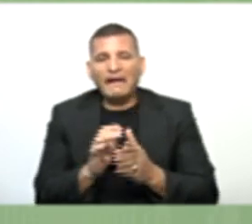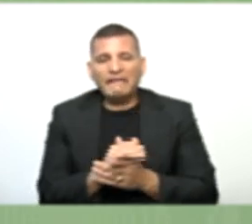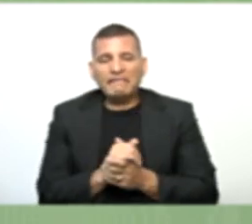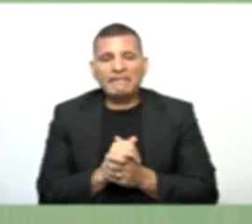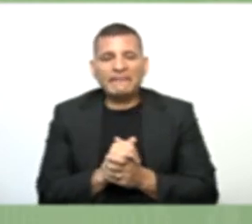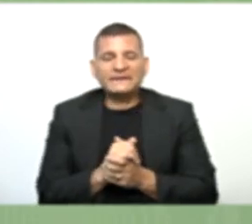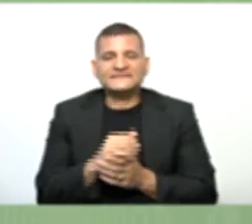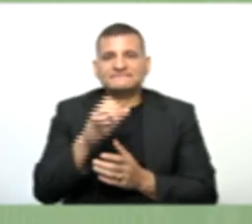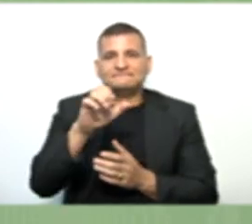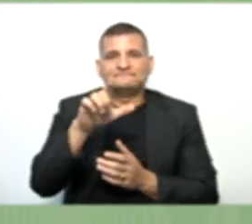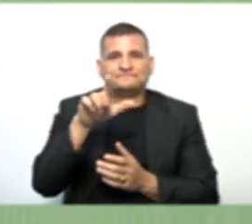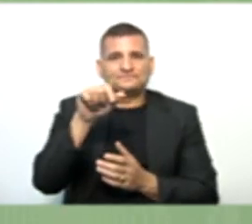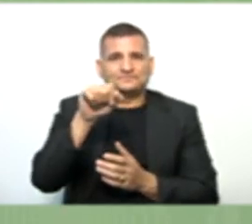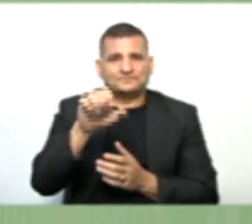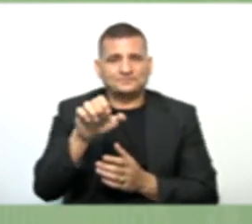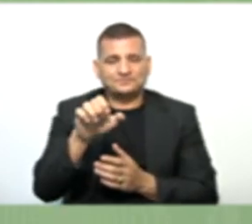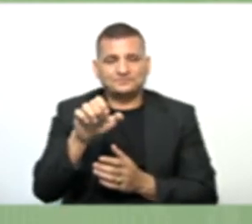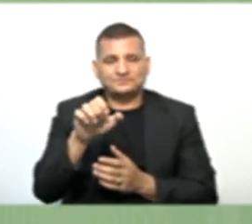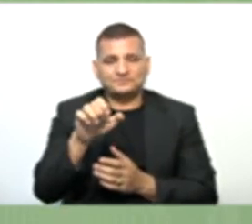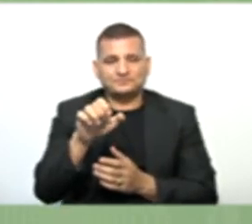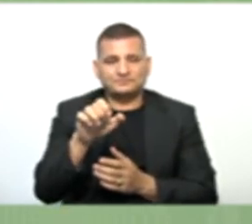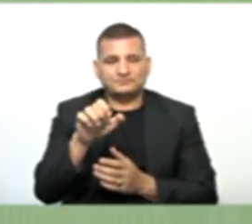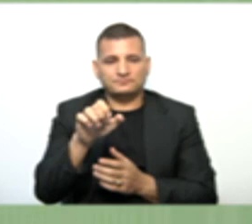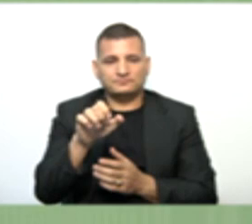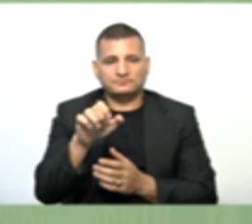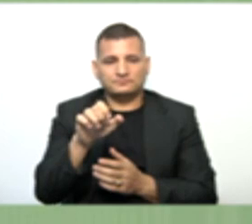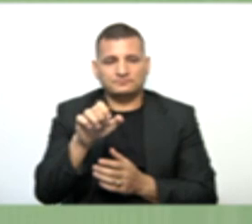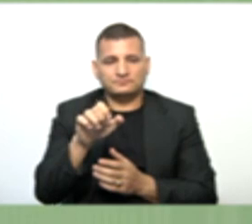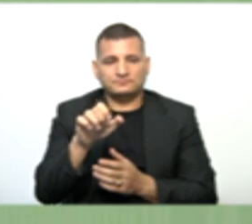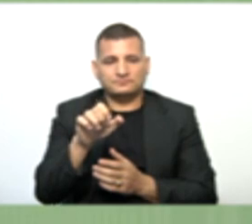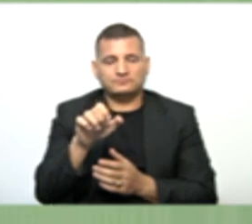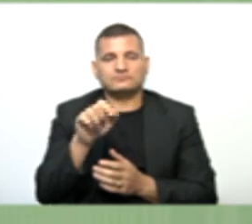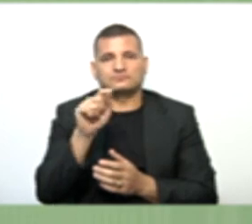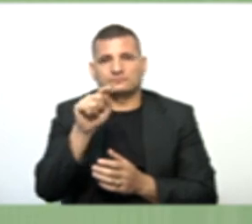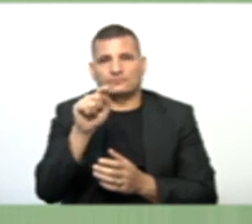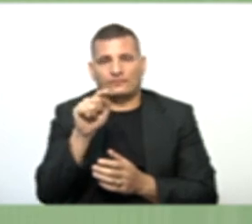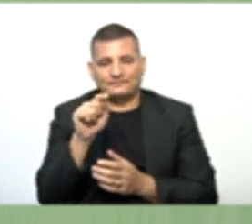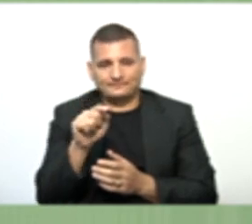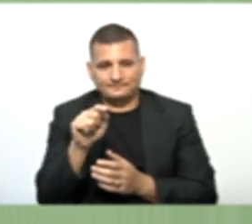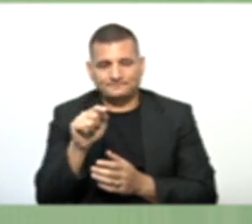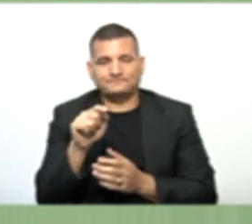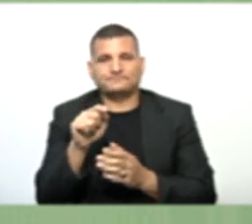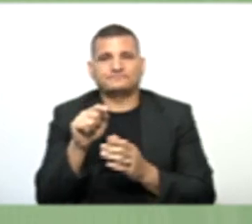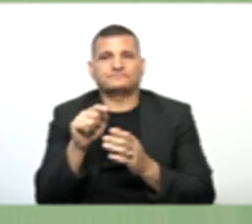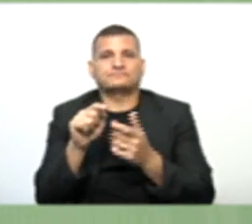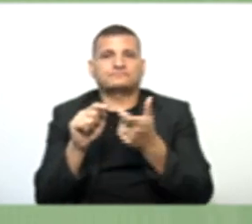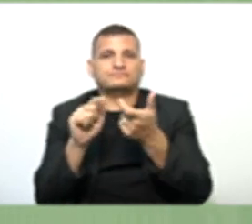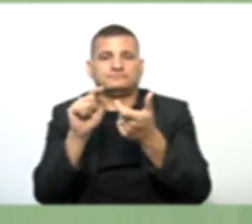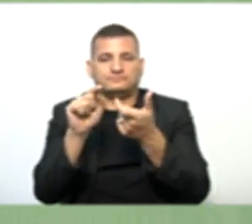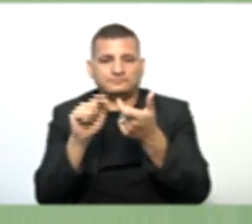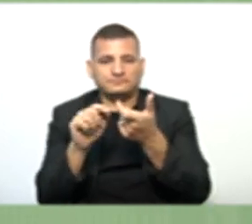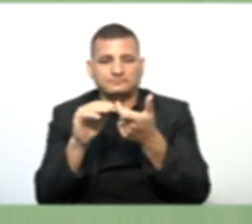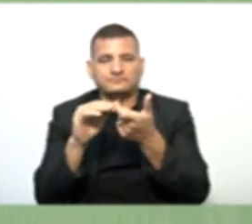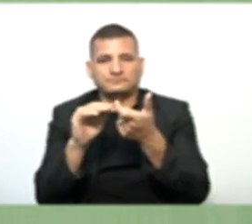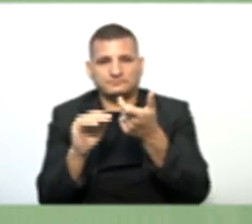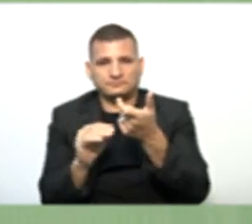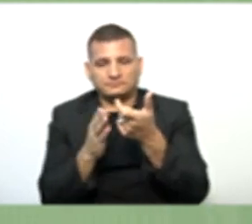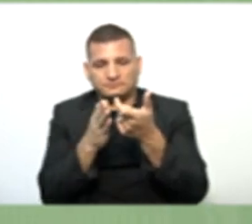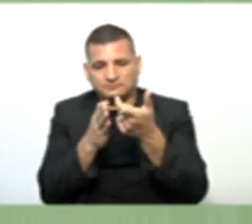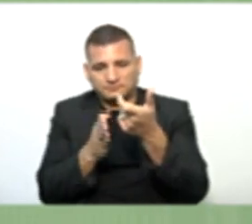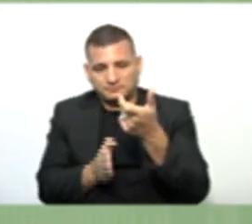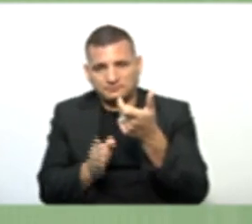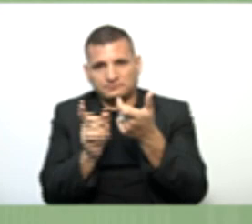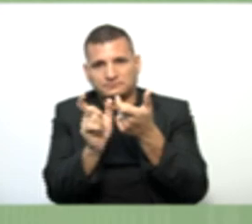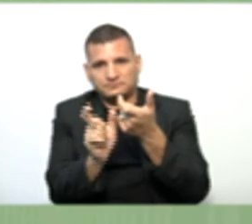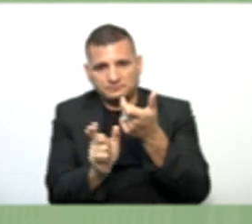os comandos do else? Aqueles que vêm depois do else 2 pontos e que estão aqui também na mesma linha de indentação.